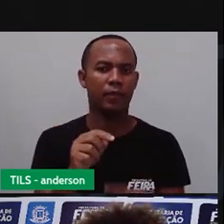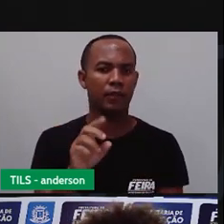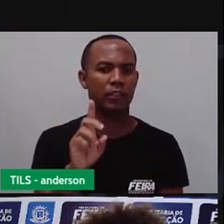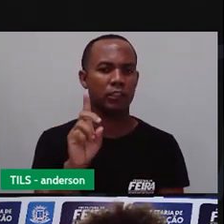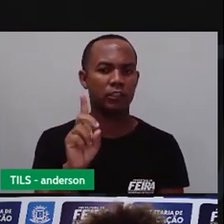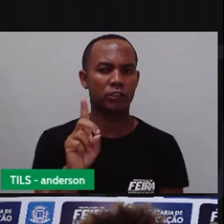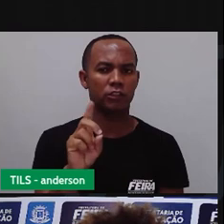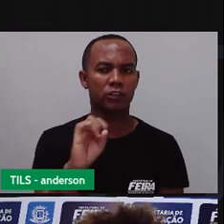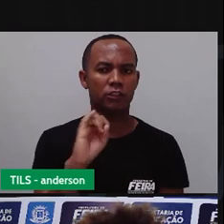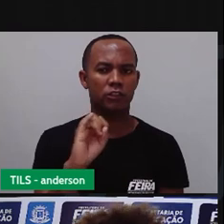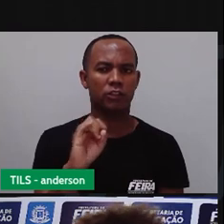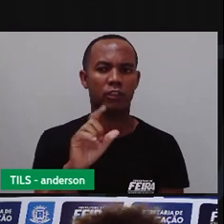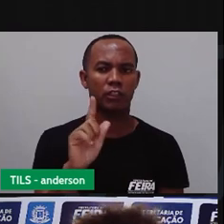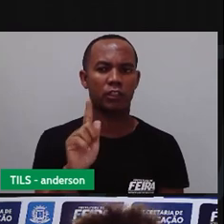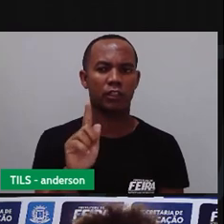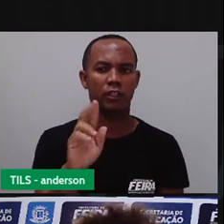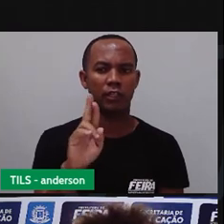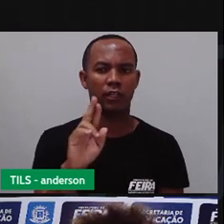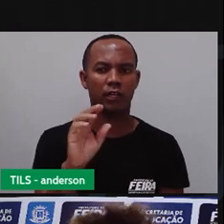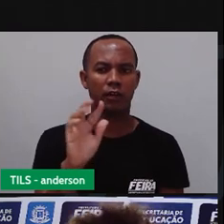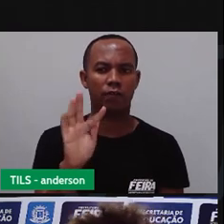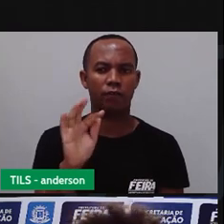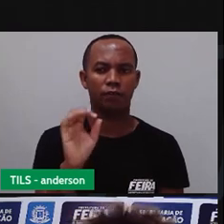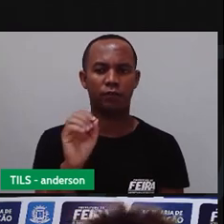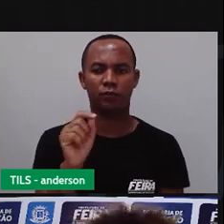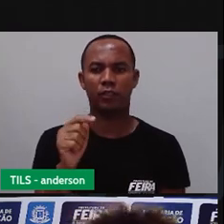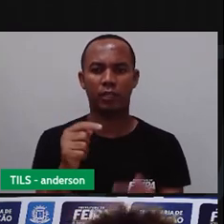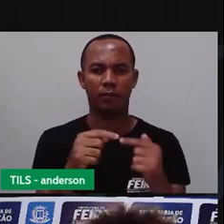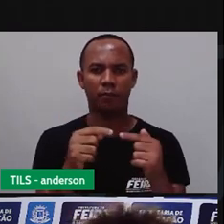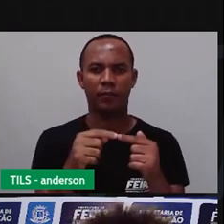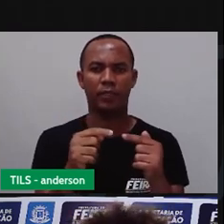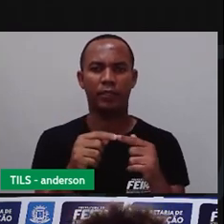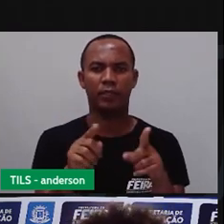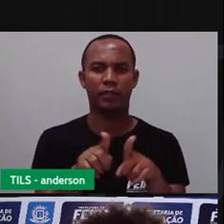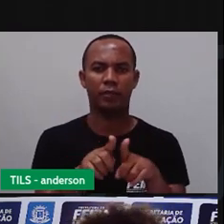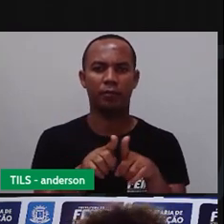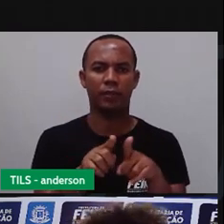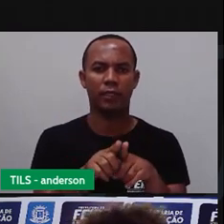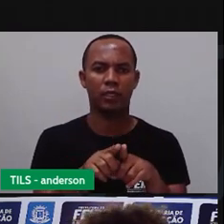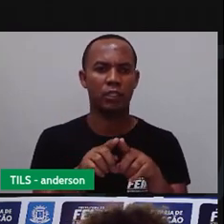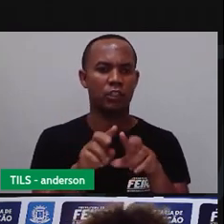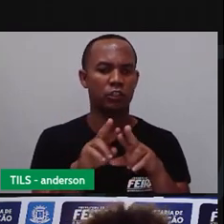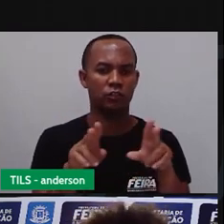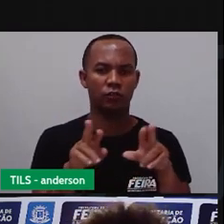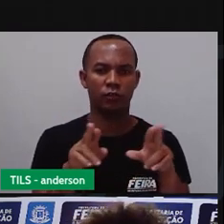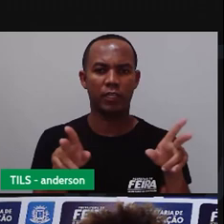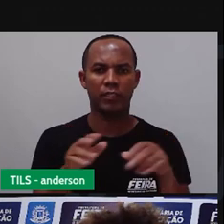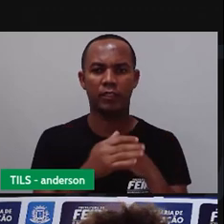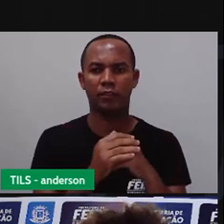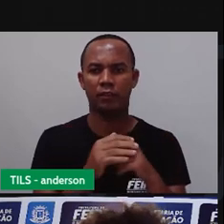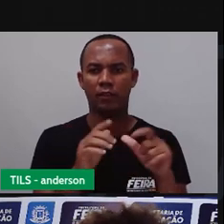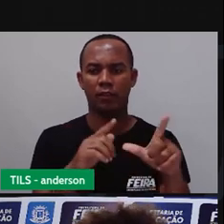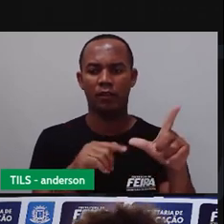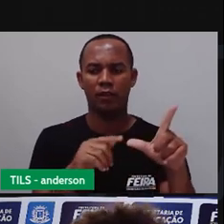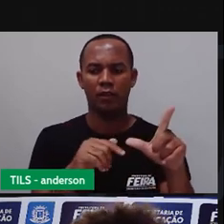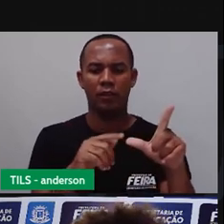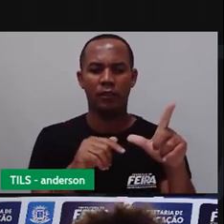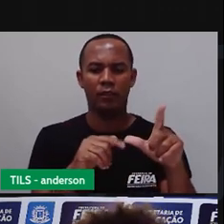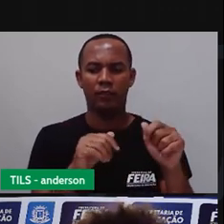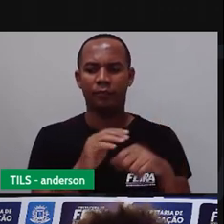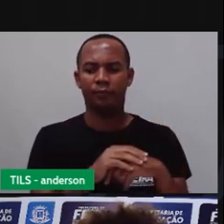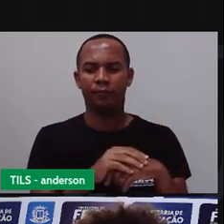que o único som que é o caso do LH do NH do CH existem outros dígrafos como RR em